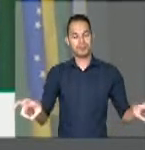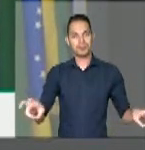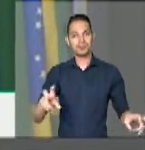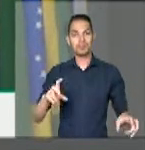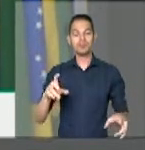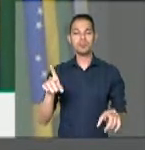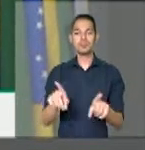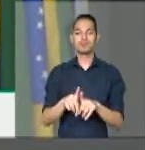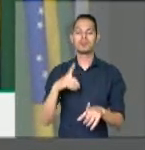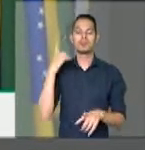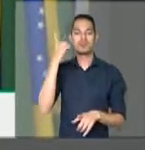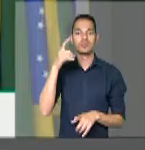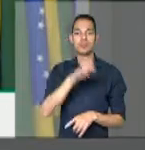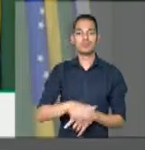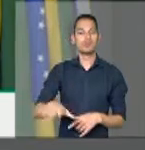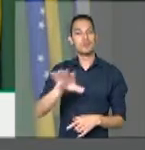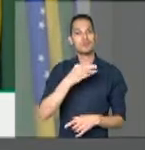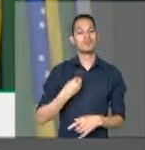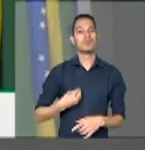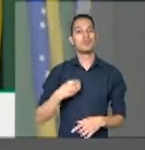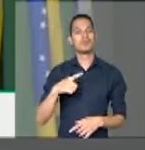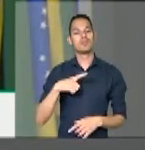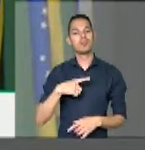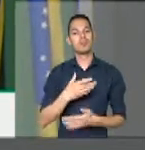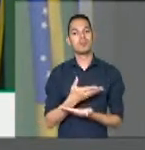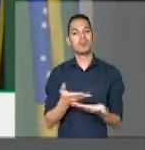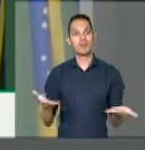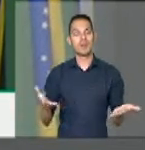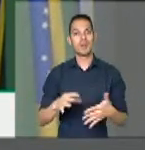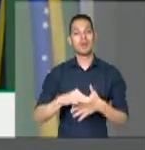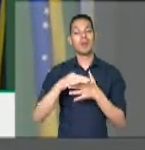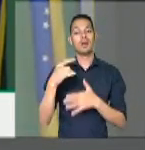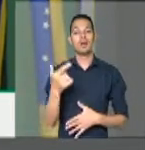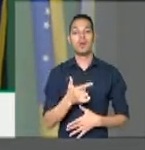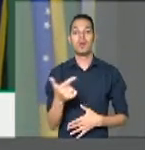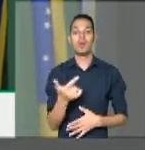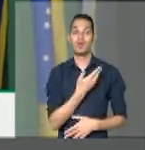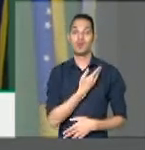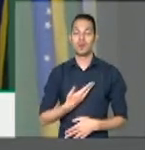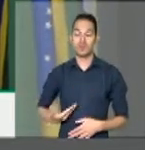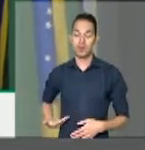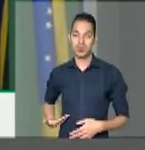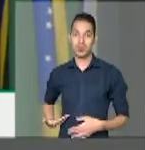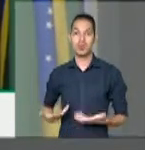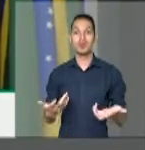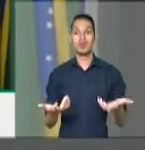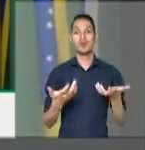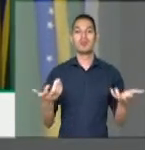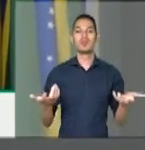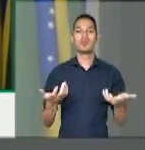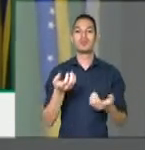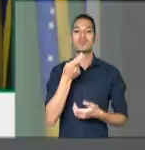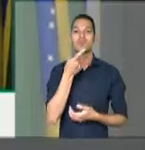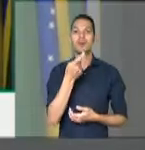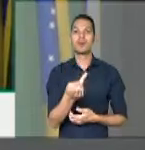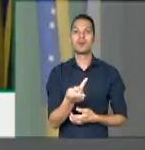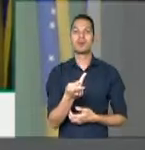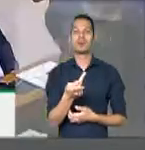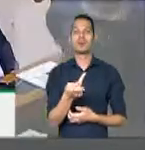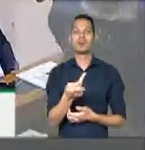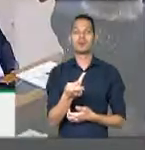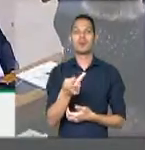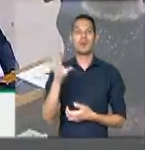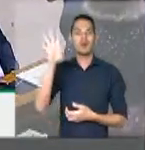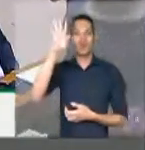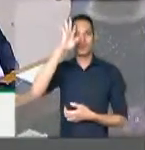em nome do conterrâneo Coronel Armando, vice-líder do governo aqui presente. Quero destacar o início